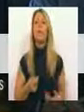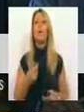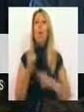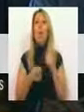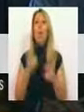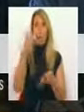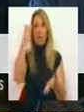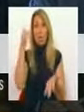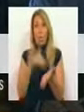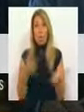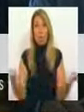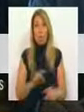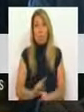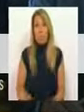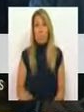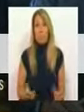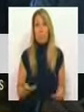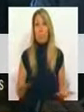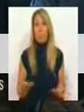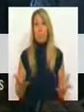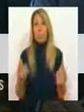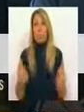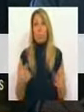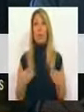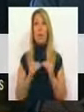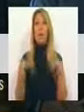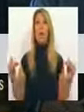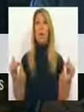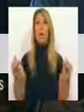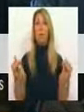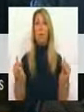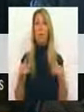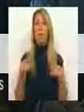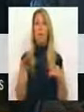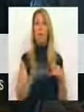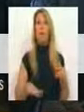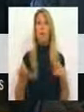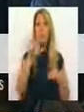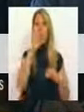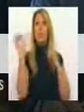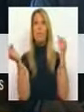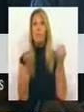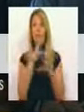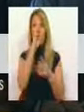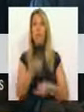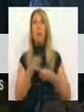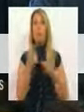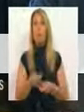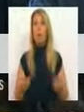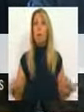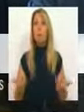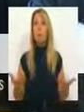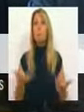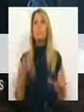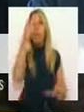qual a consequência que esta proibição terá ao nível das zonas florestais e rurais e o que pensam do